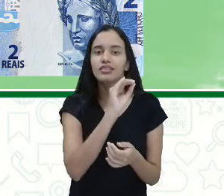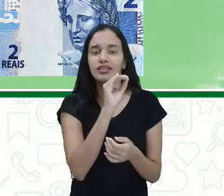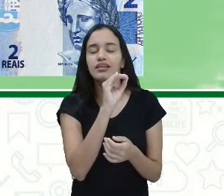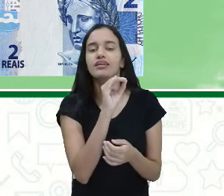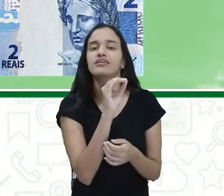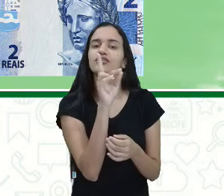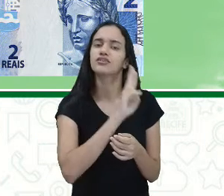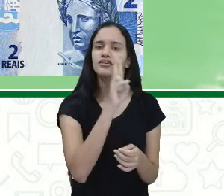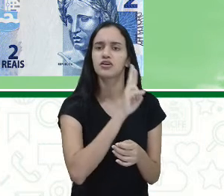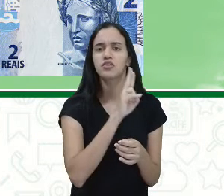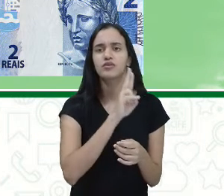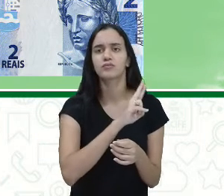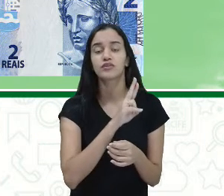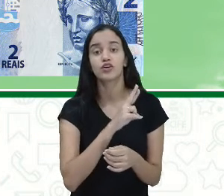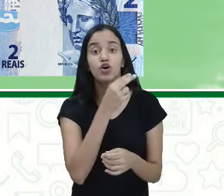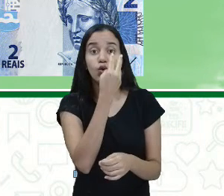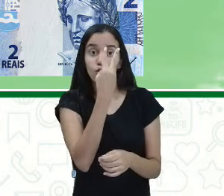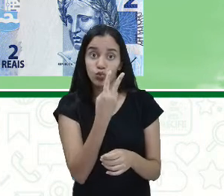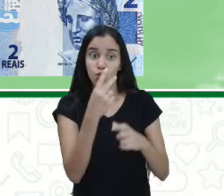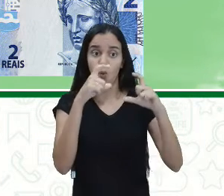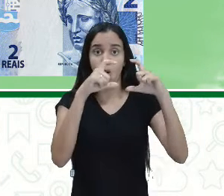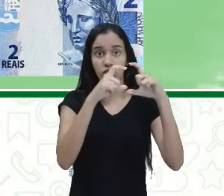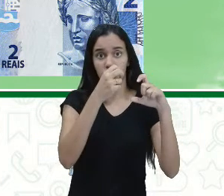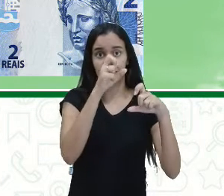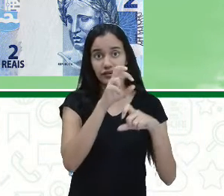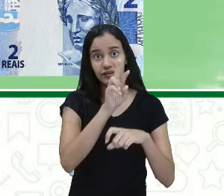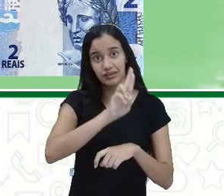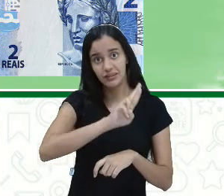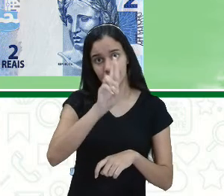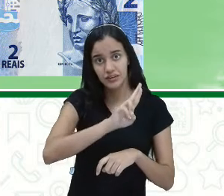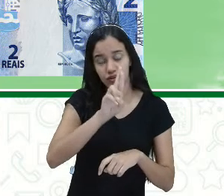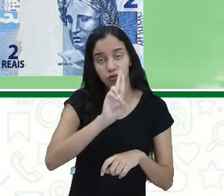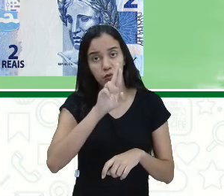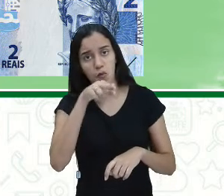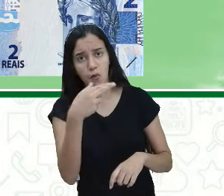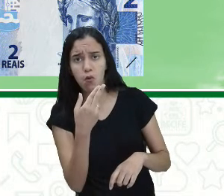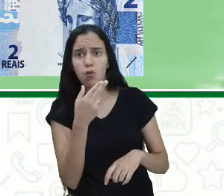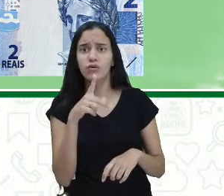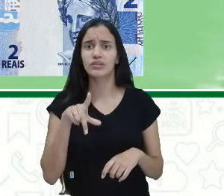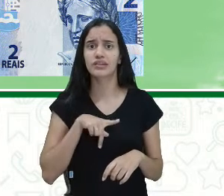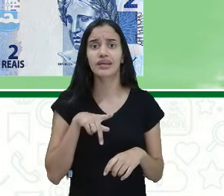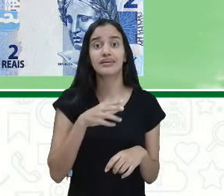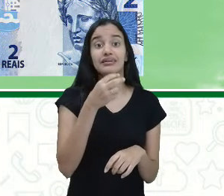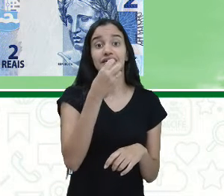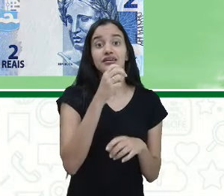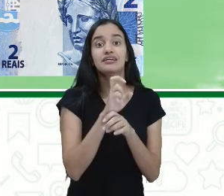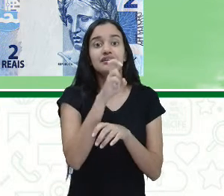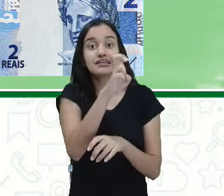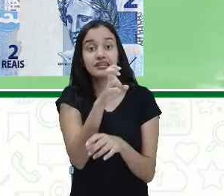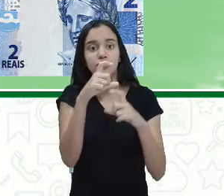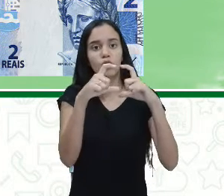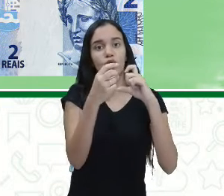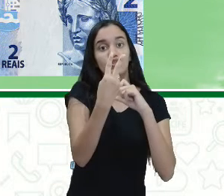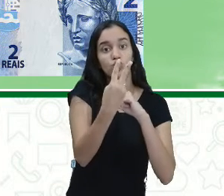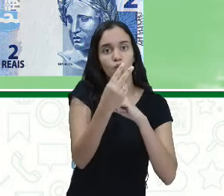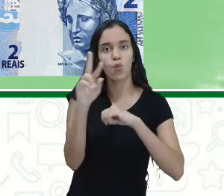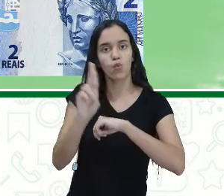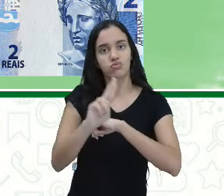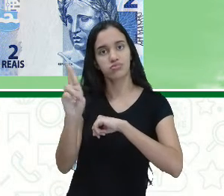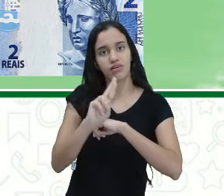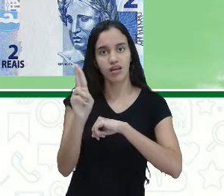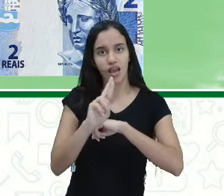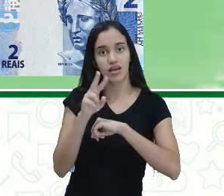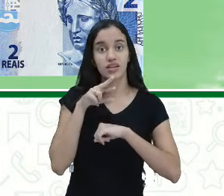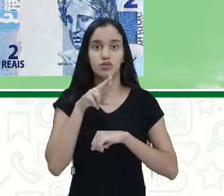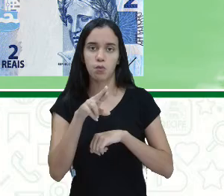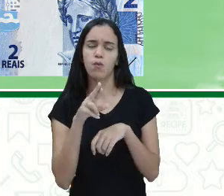posso ter 2 notas de 5 ou também posso ter 5 notas de 2. Que vai me